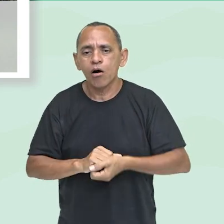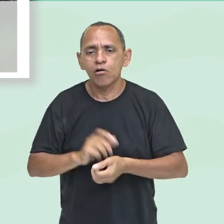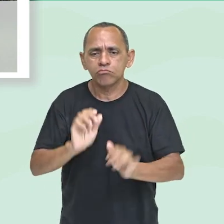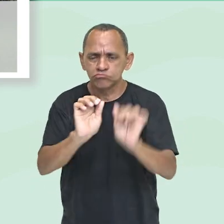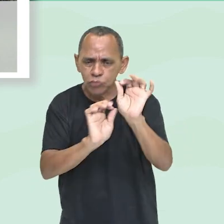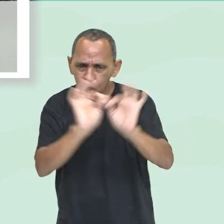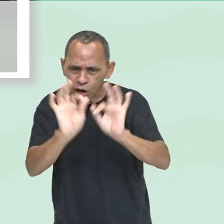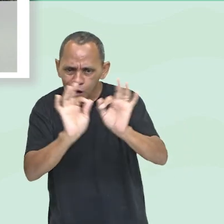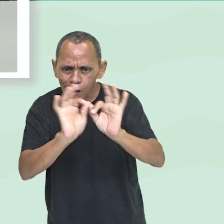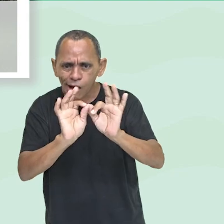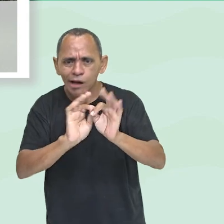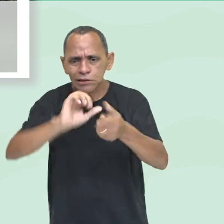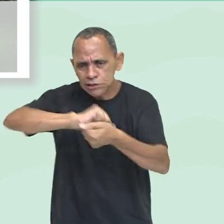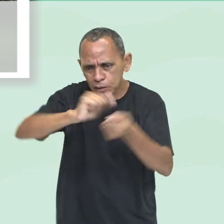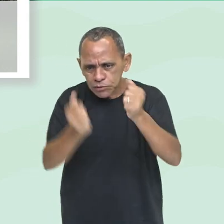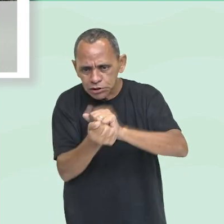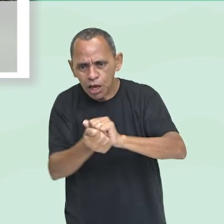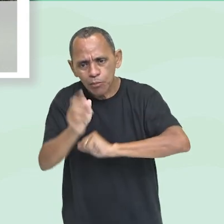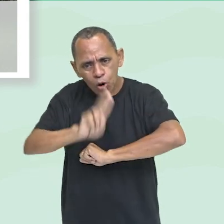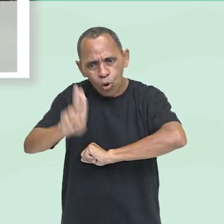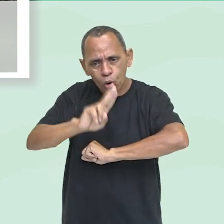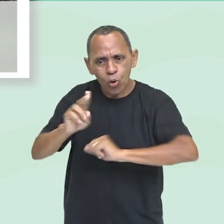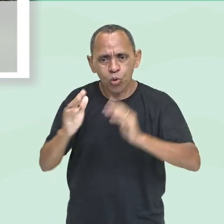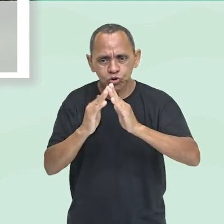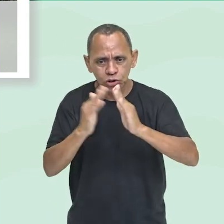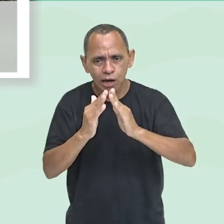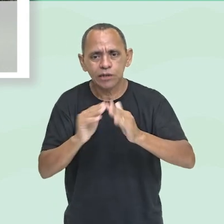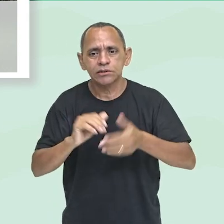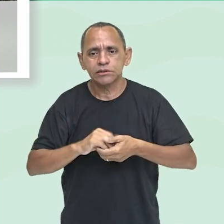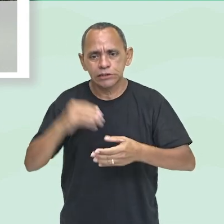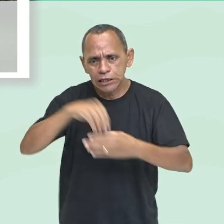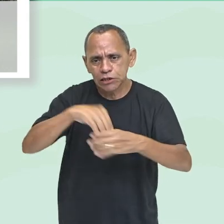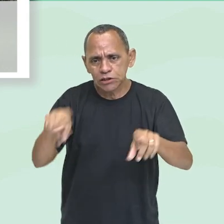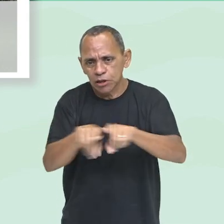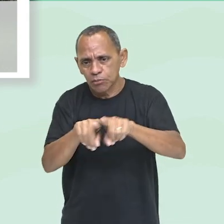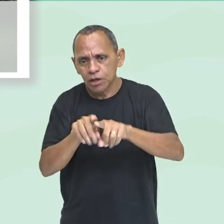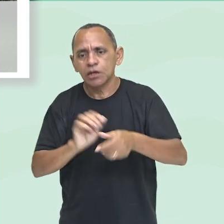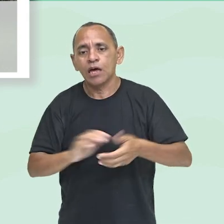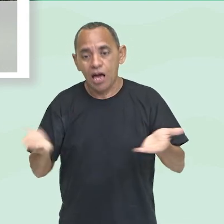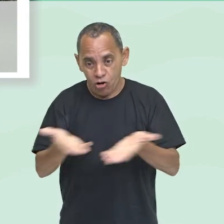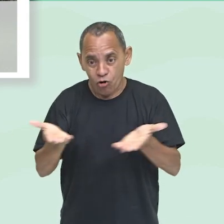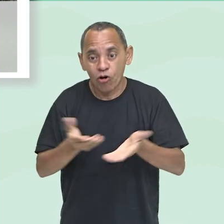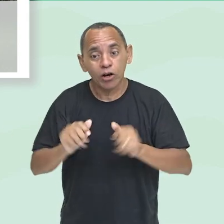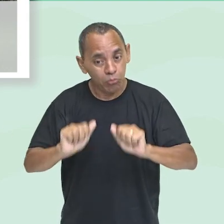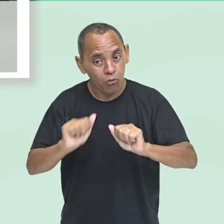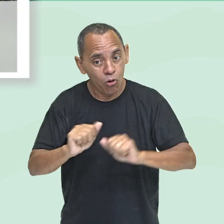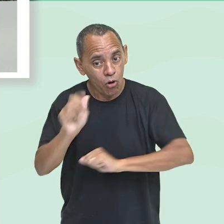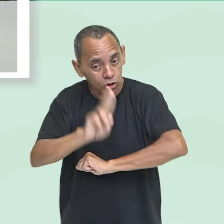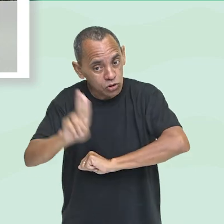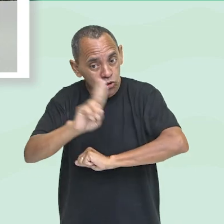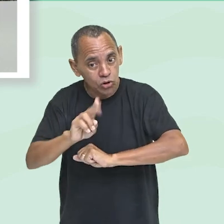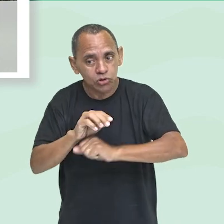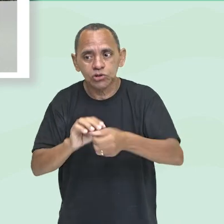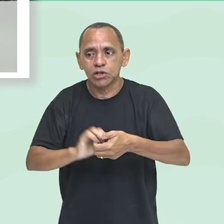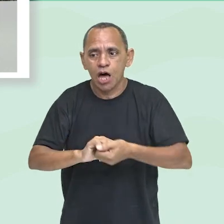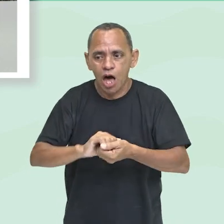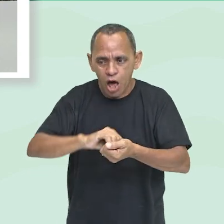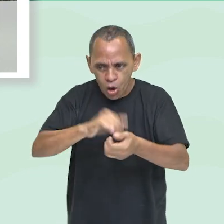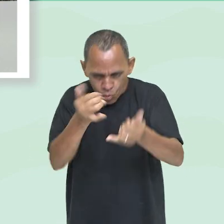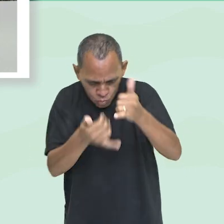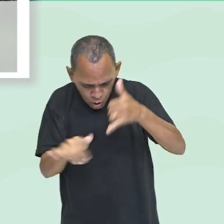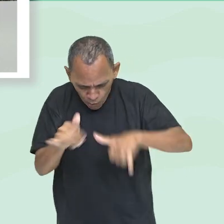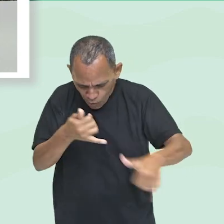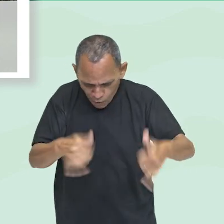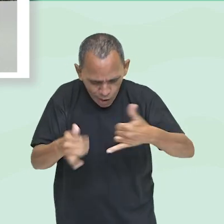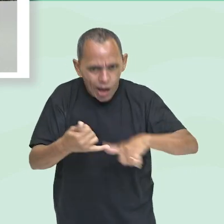para o consumo em nossas casas. Agora a eletricidade está pronta para ser consumida e é distribuída pelo quadro de força para